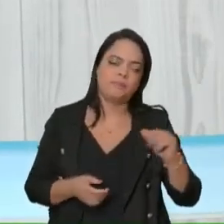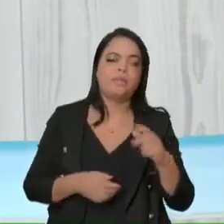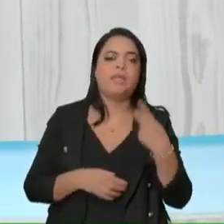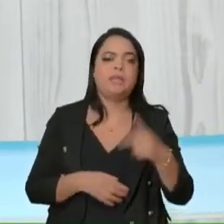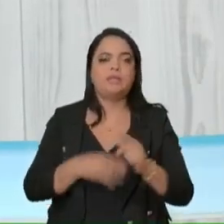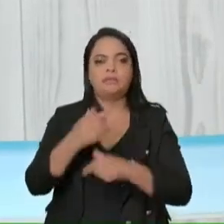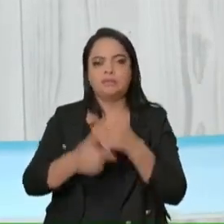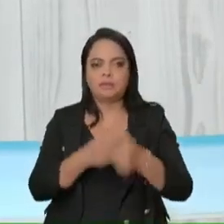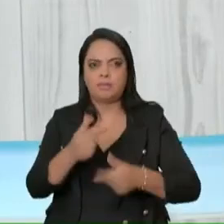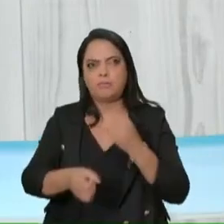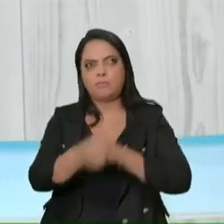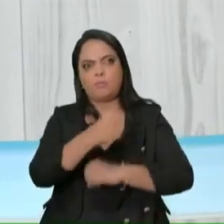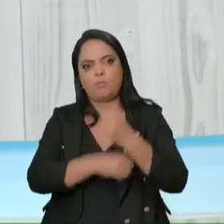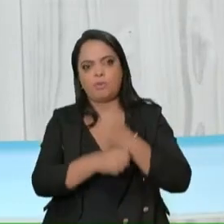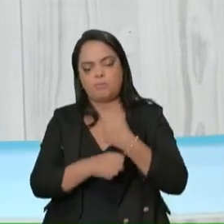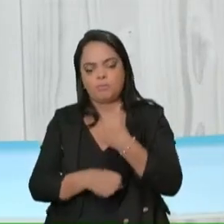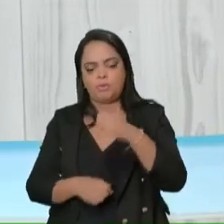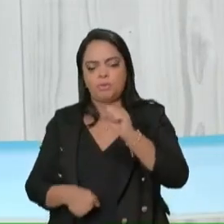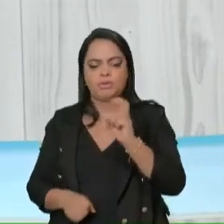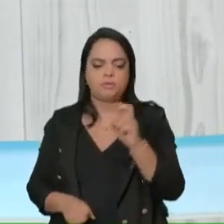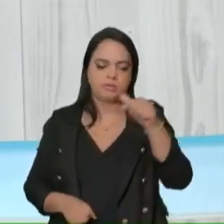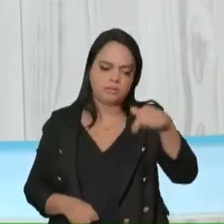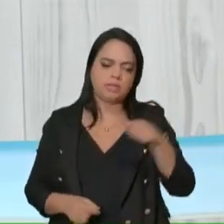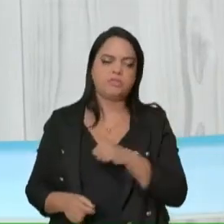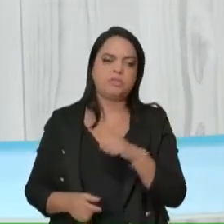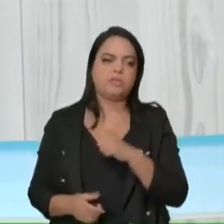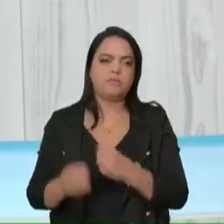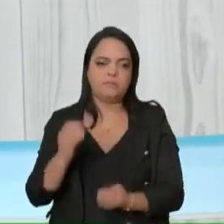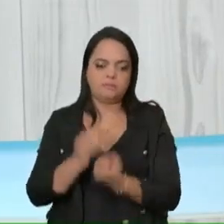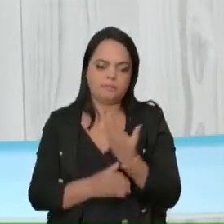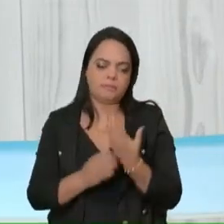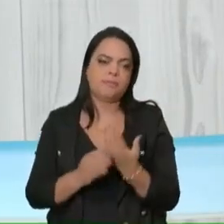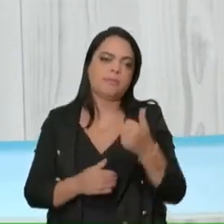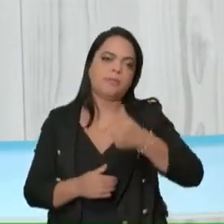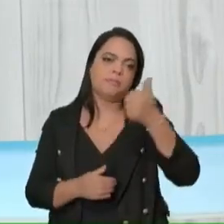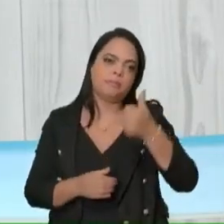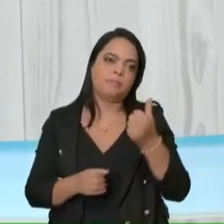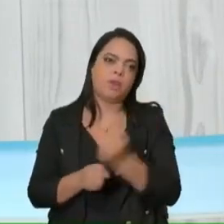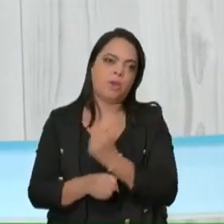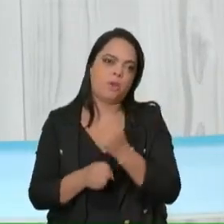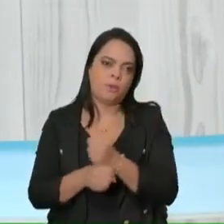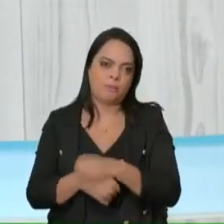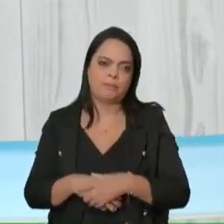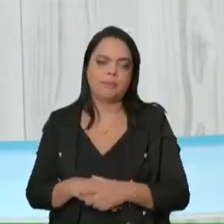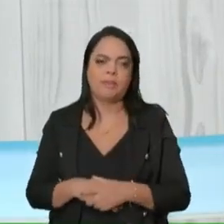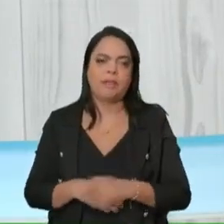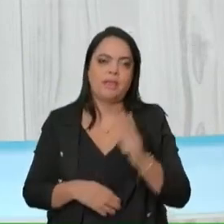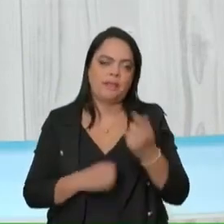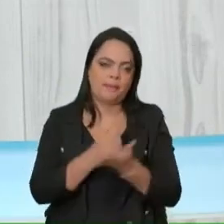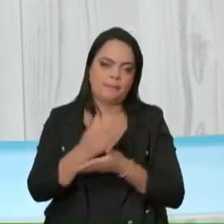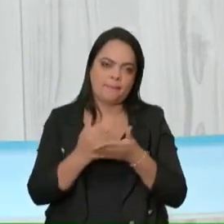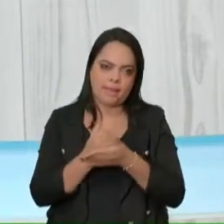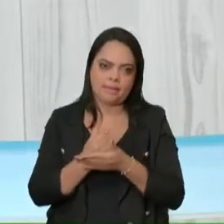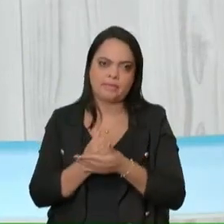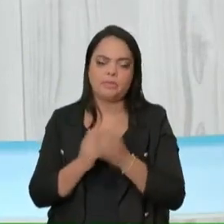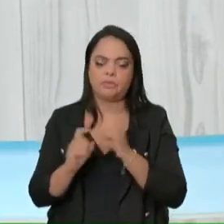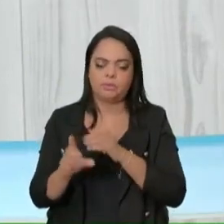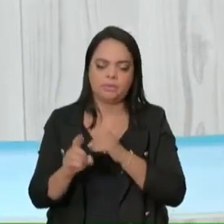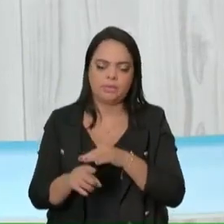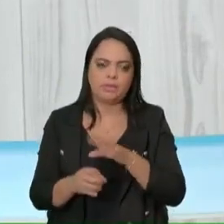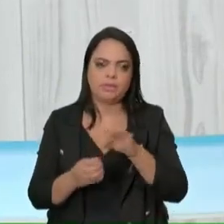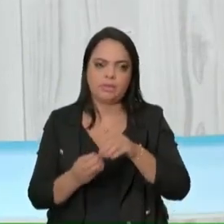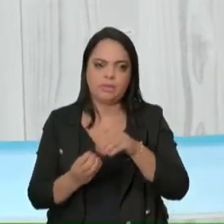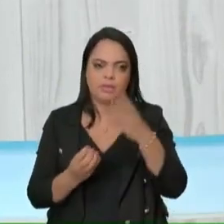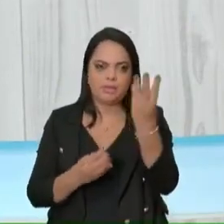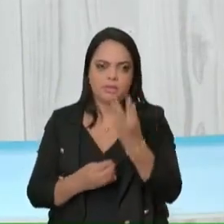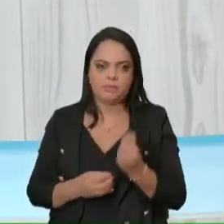em 1857, a publicação da primeira obra, né, dentro do Pentateuco, que é a base da doutrina espírita, chamada então de